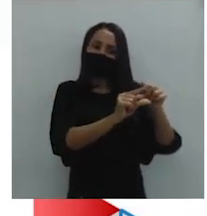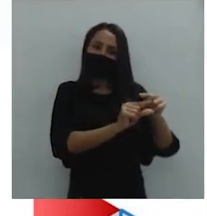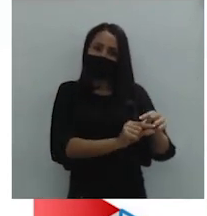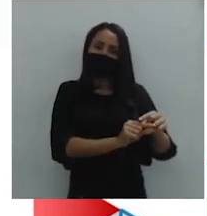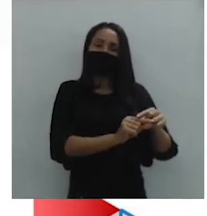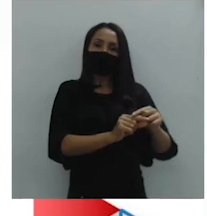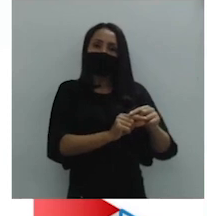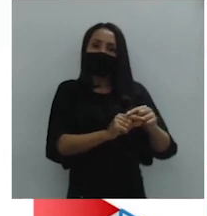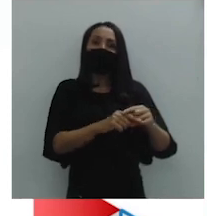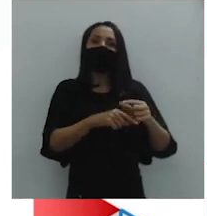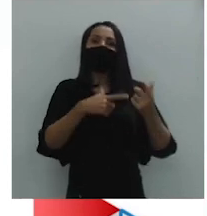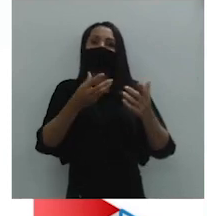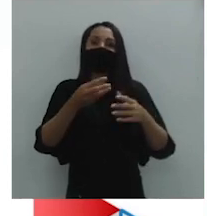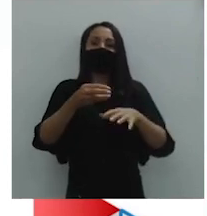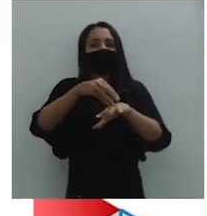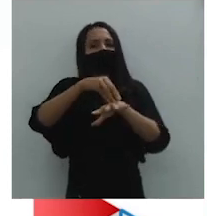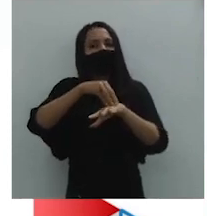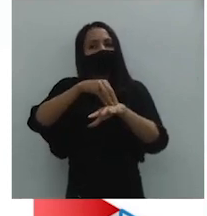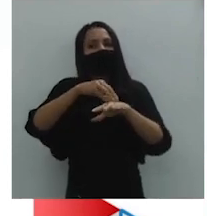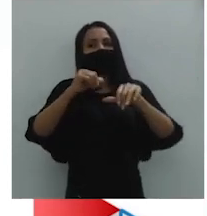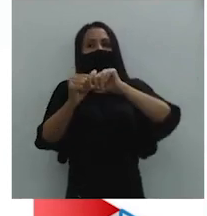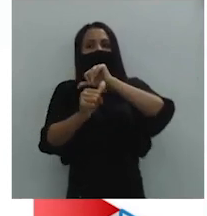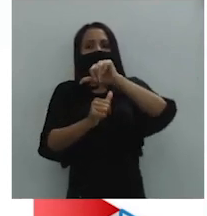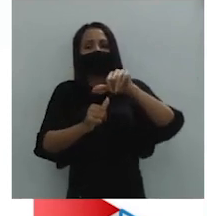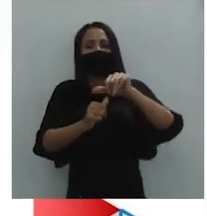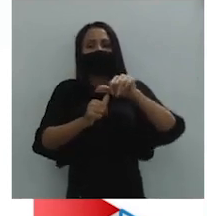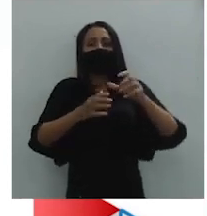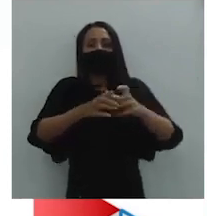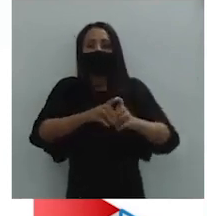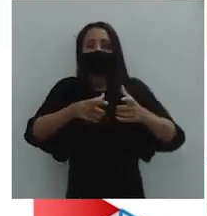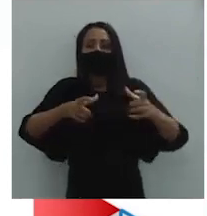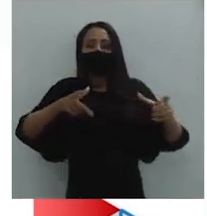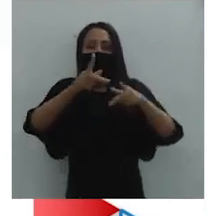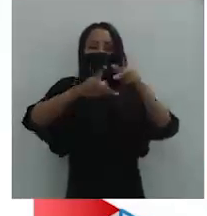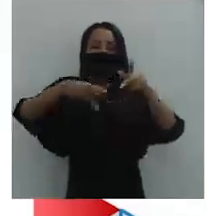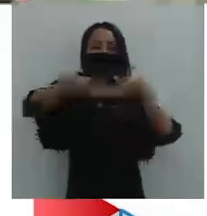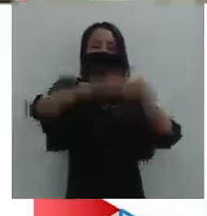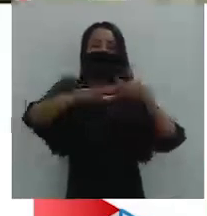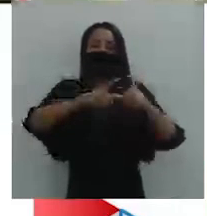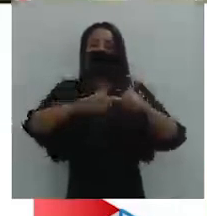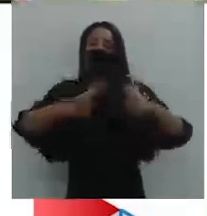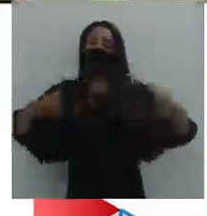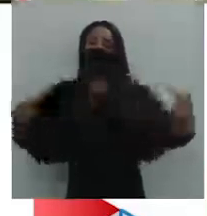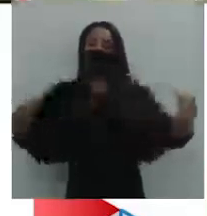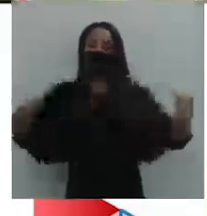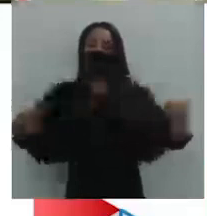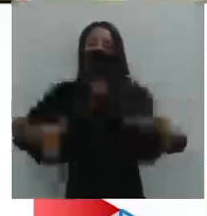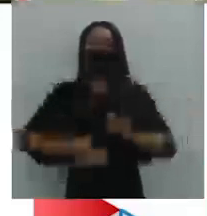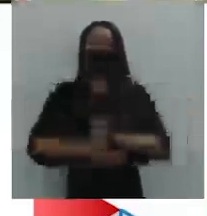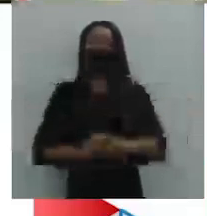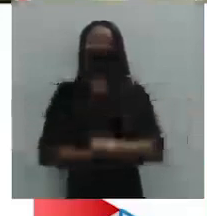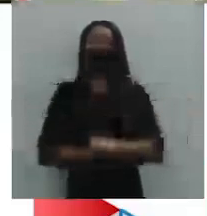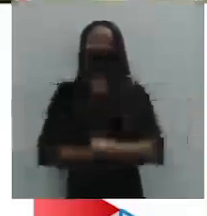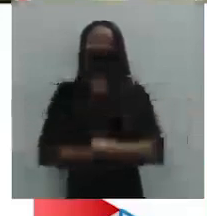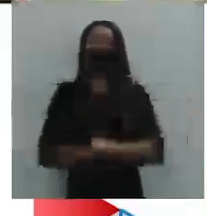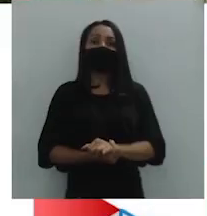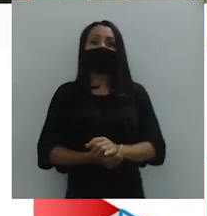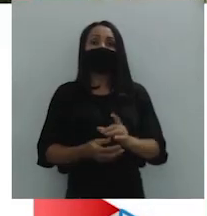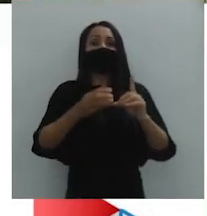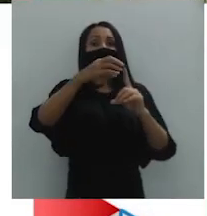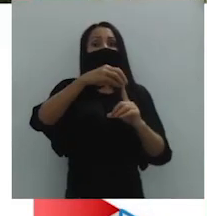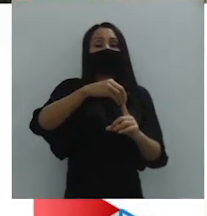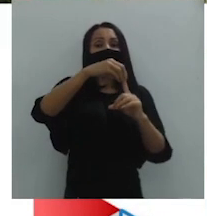nos transportes, aumento da população, certo? E principalmente